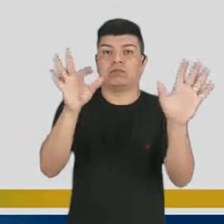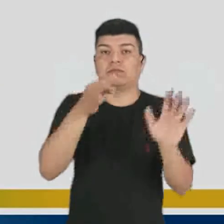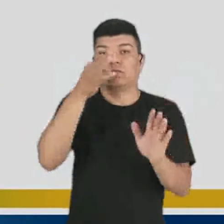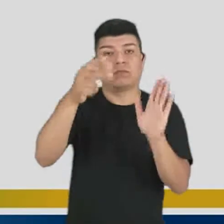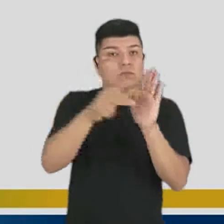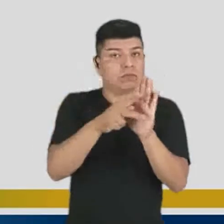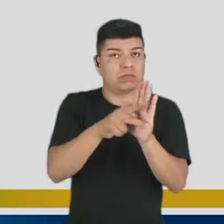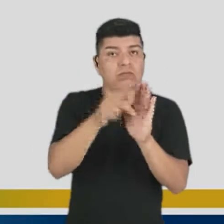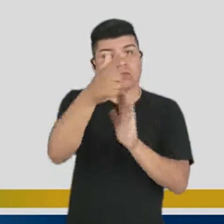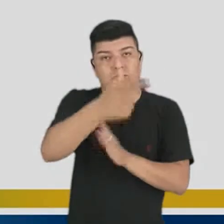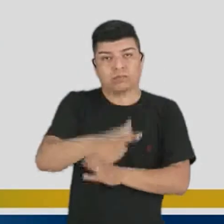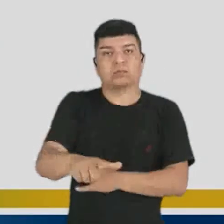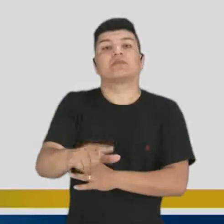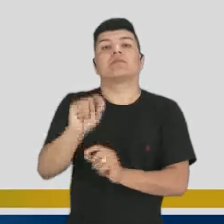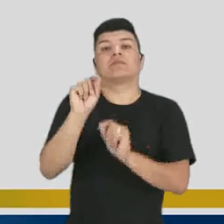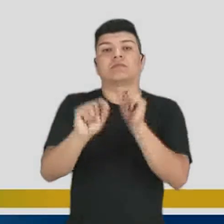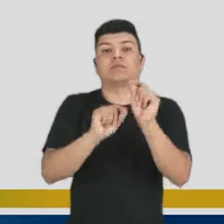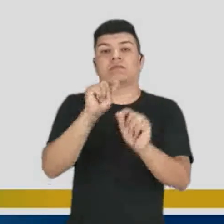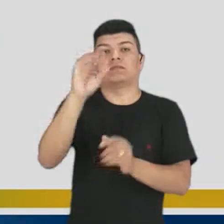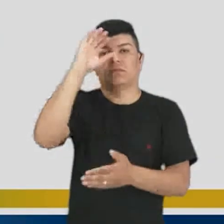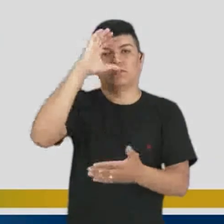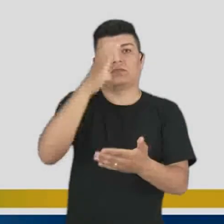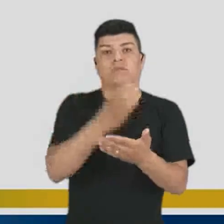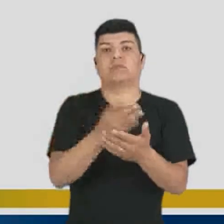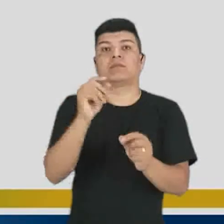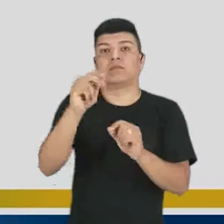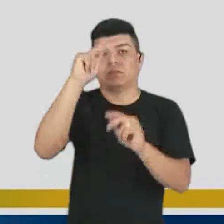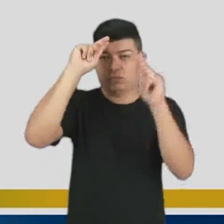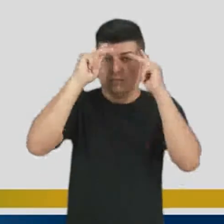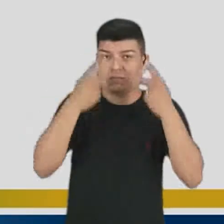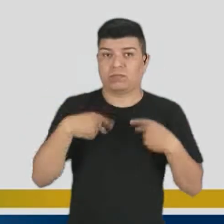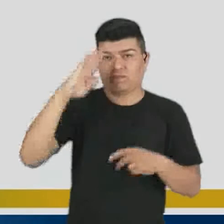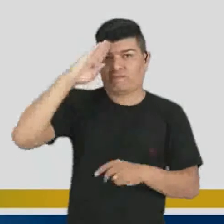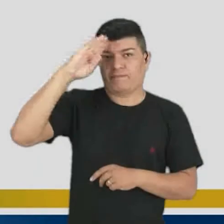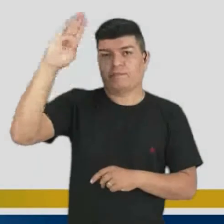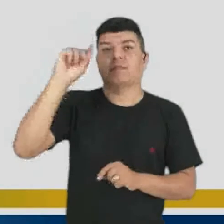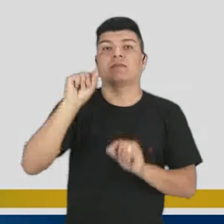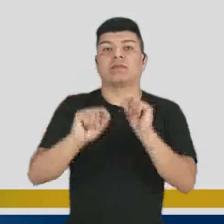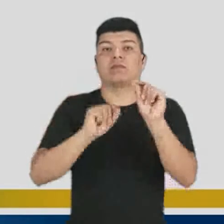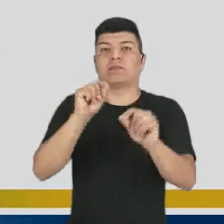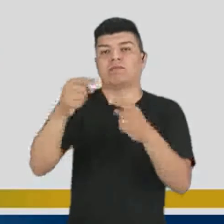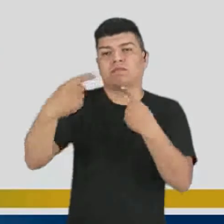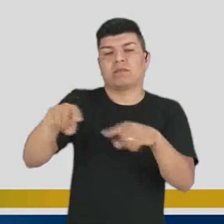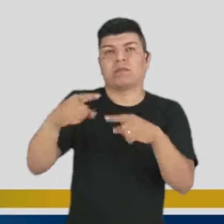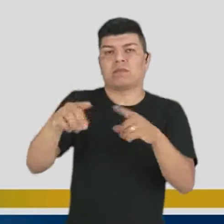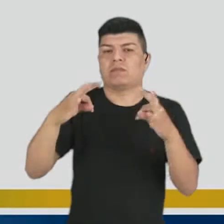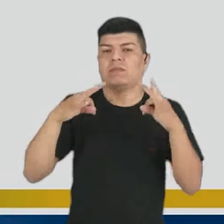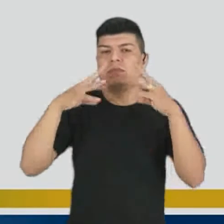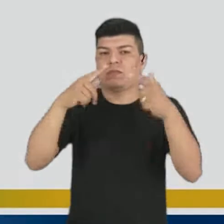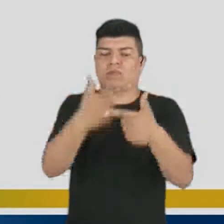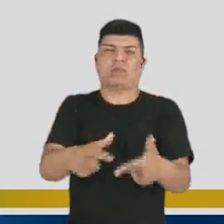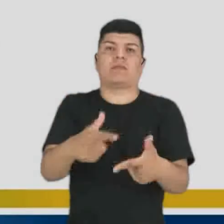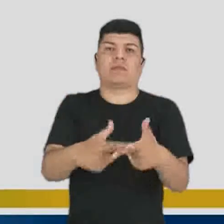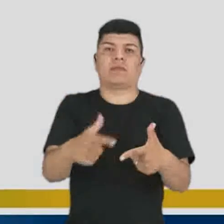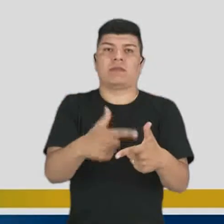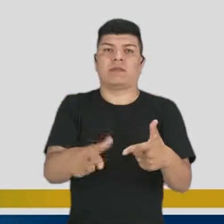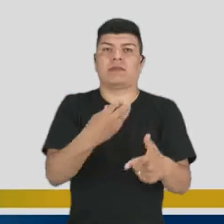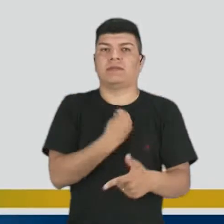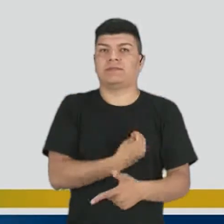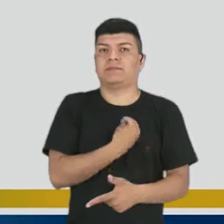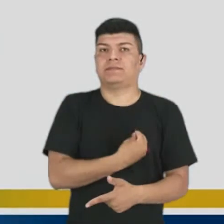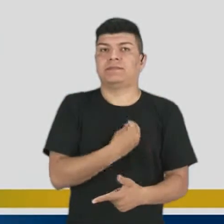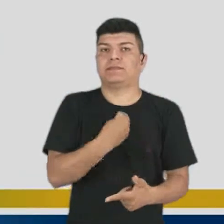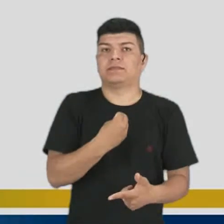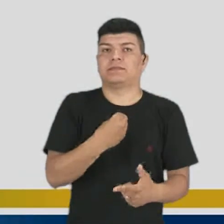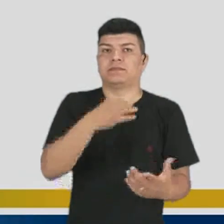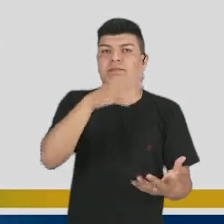opinião, novamente reafirmando a sua tese. Ele diz que o ser humano é o principal indutor de todos esses problemas, né, que nós estamos vendo